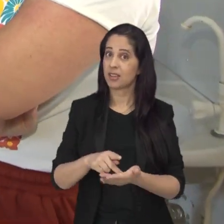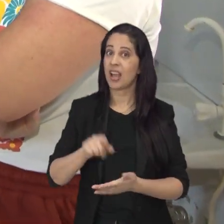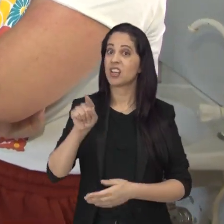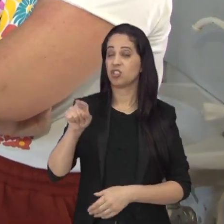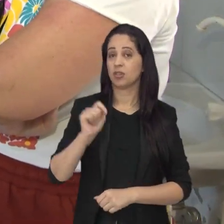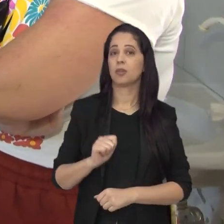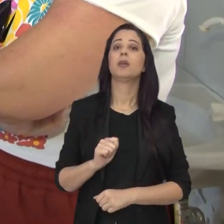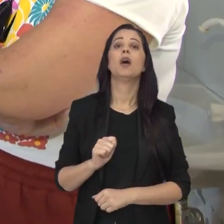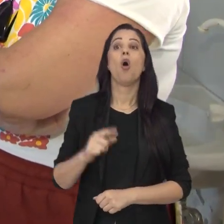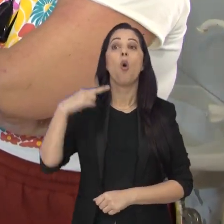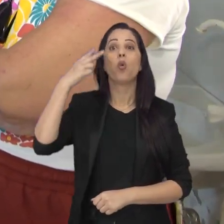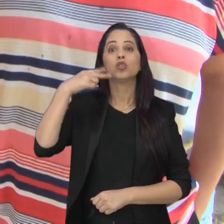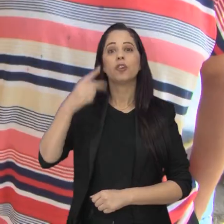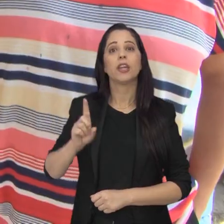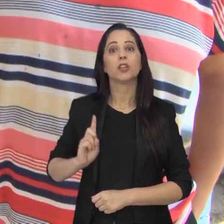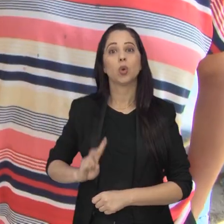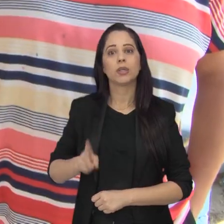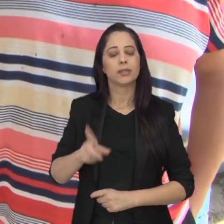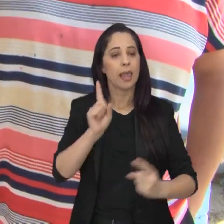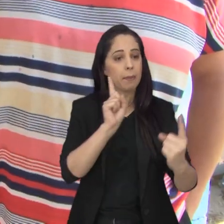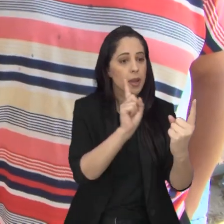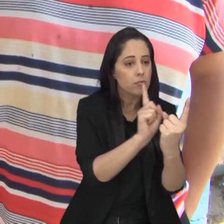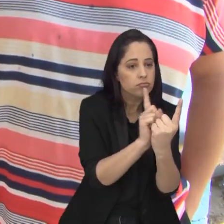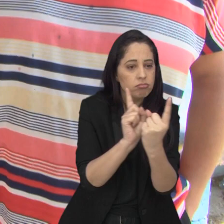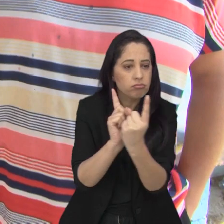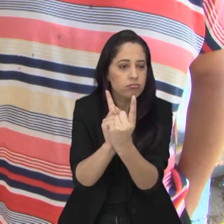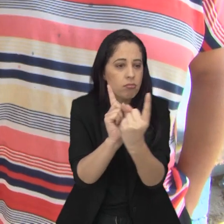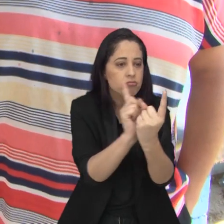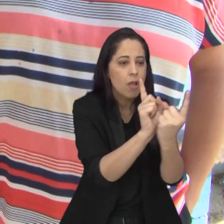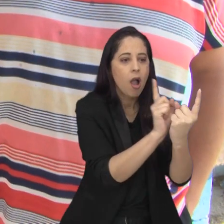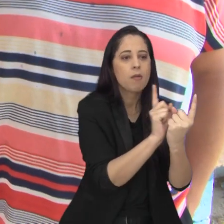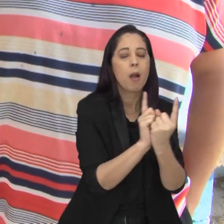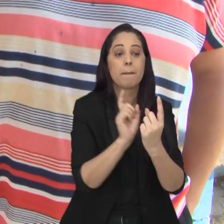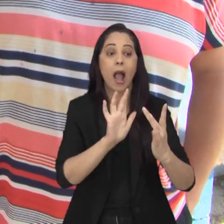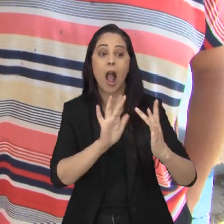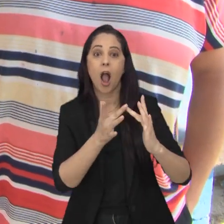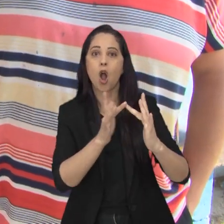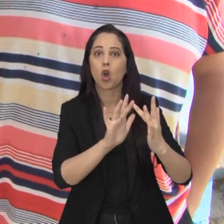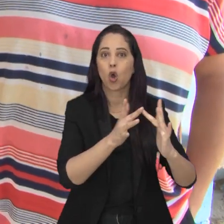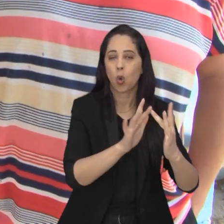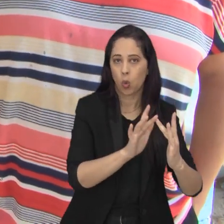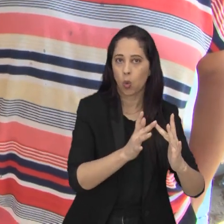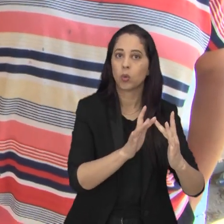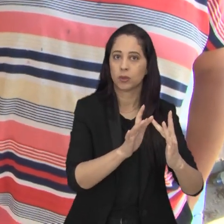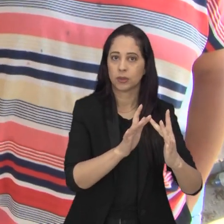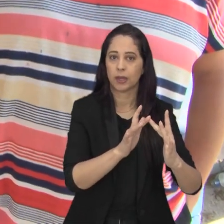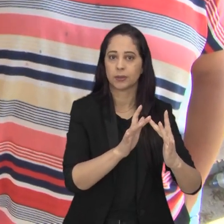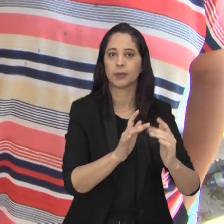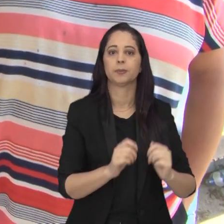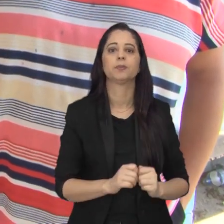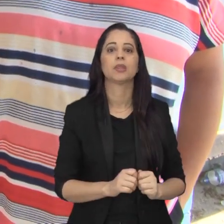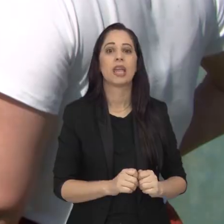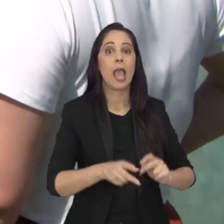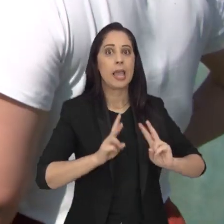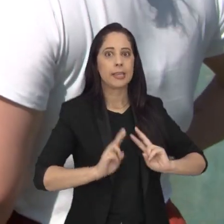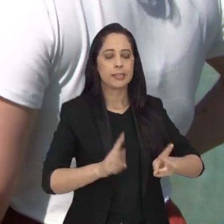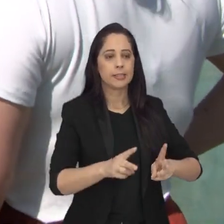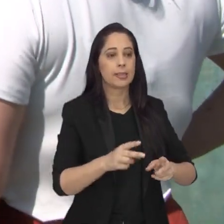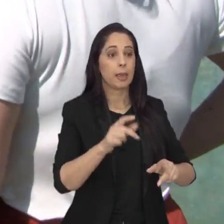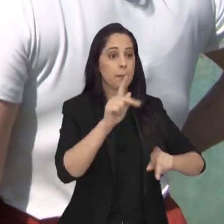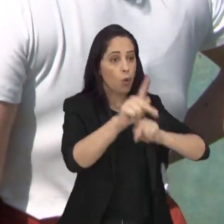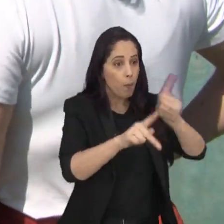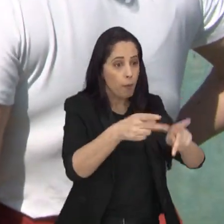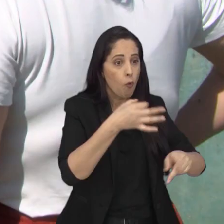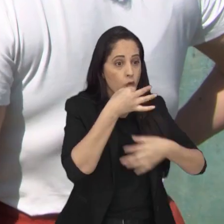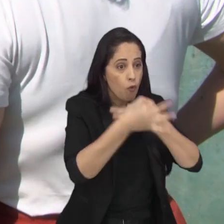rua, junto à comunidade, que os parlamentares desempenham uma das várias atribuições de um vereador, a de